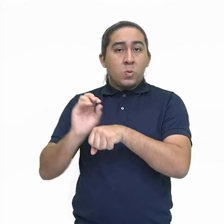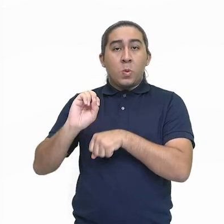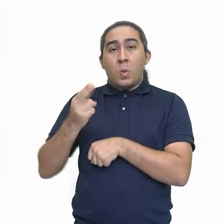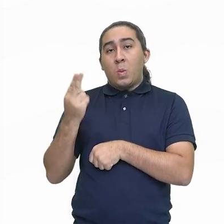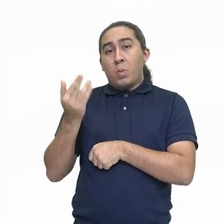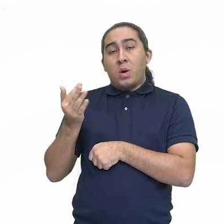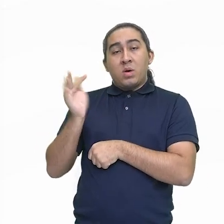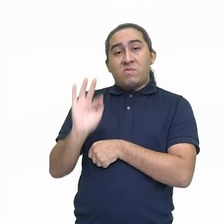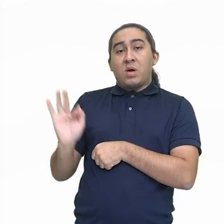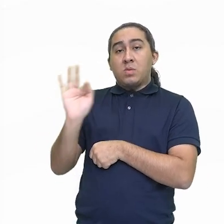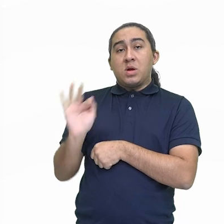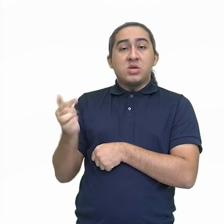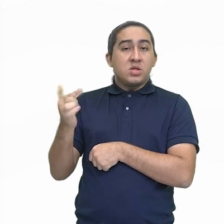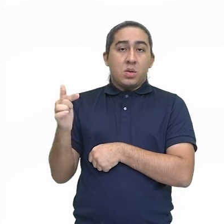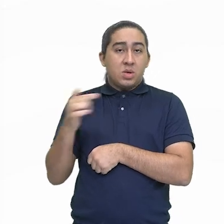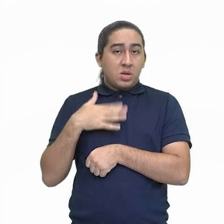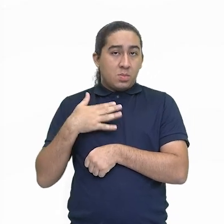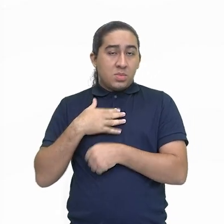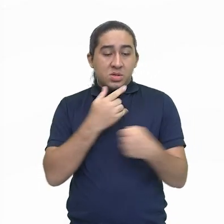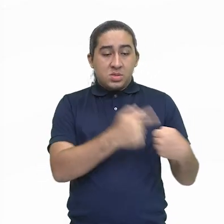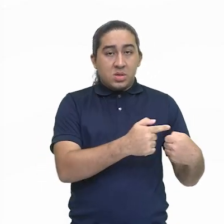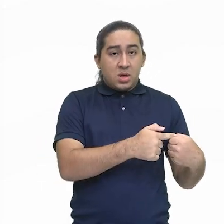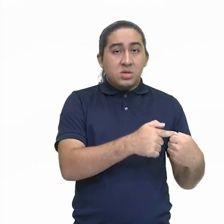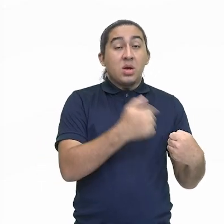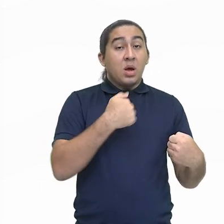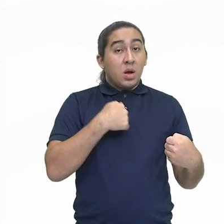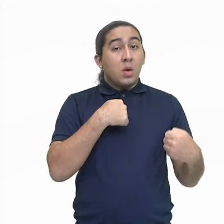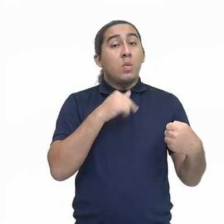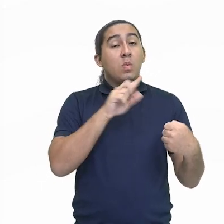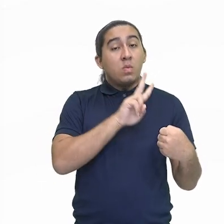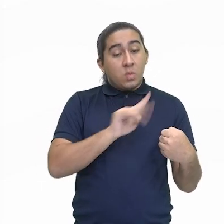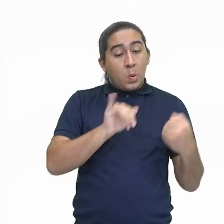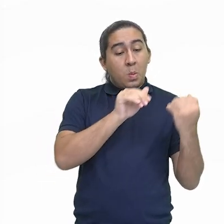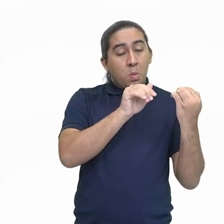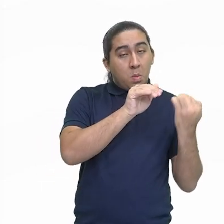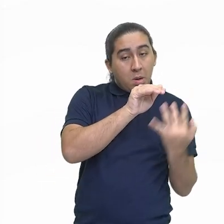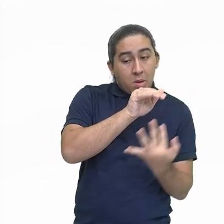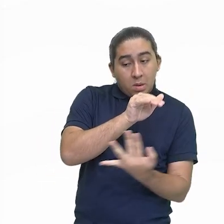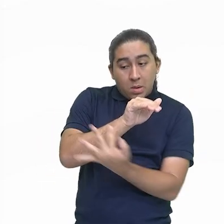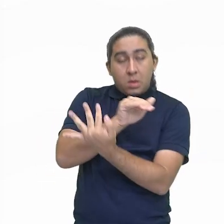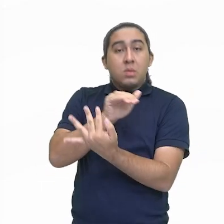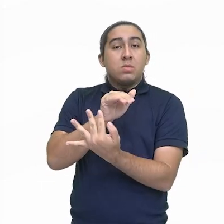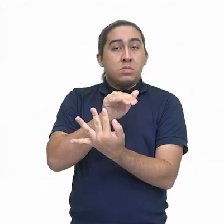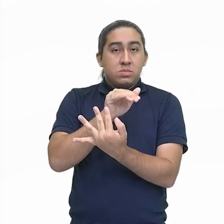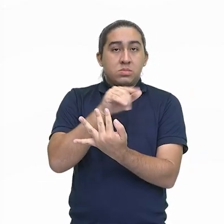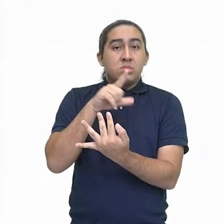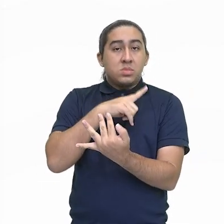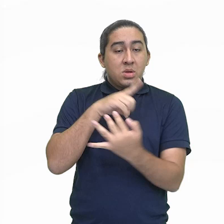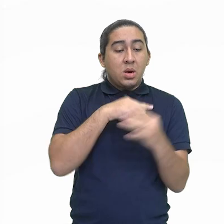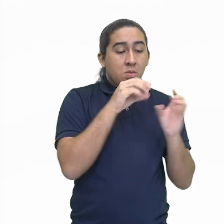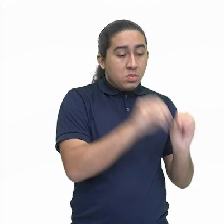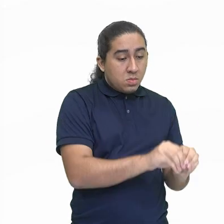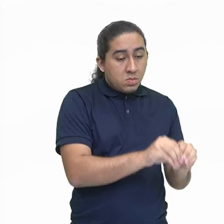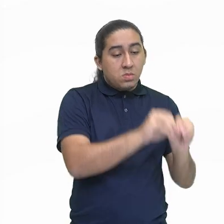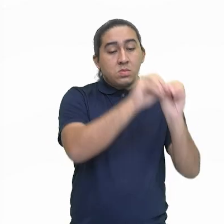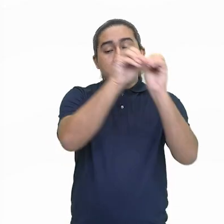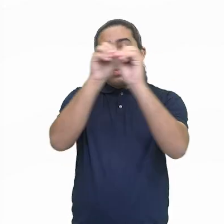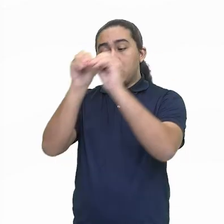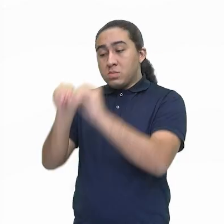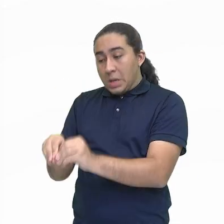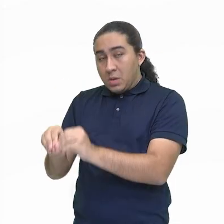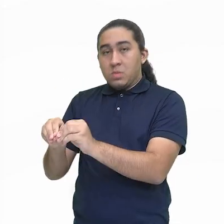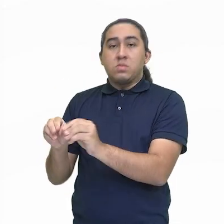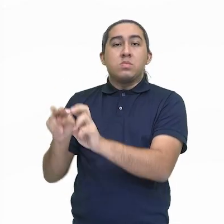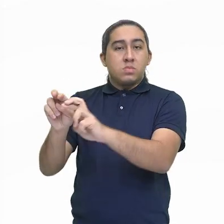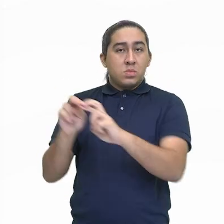que não tem na minha cidade. Então, eu vou migrar para um outro lugar, né? Eu vou me mudar para outro lugar. E ali